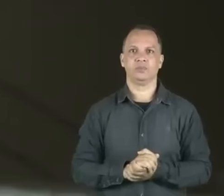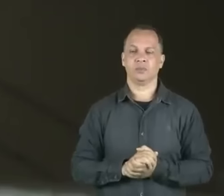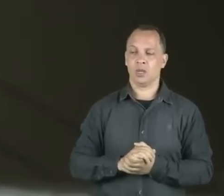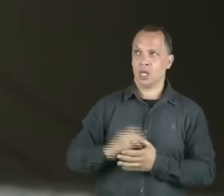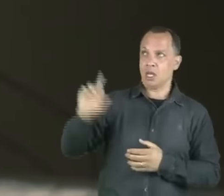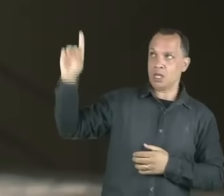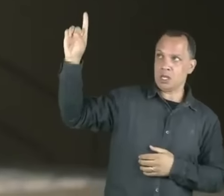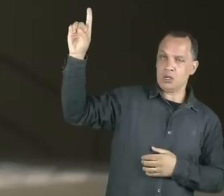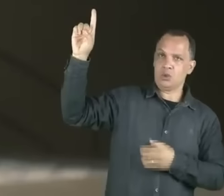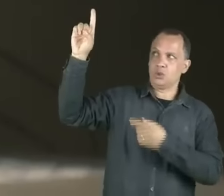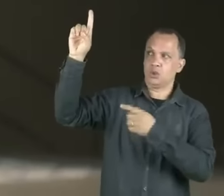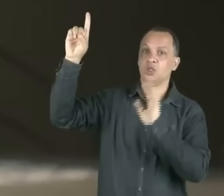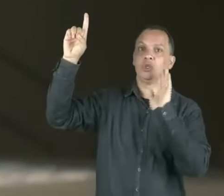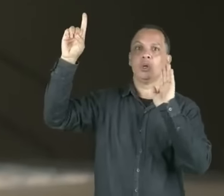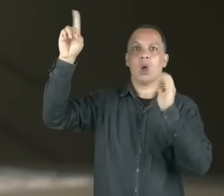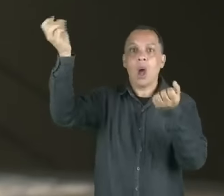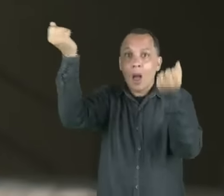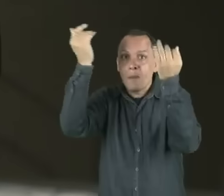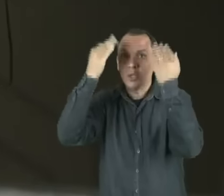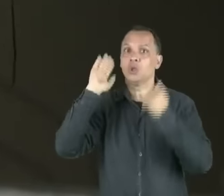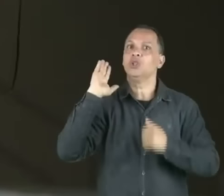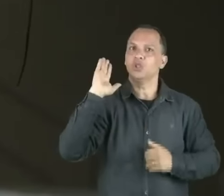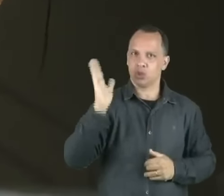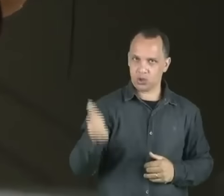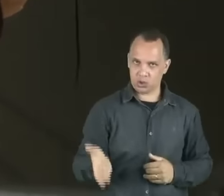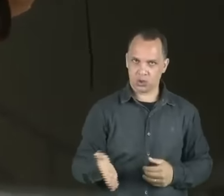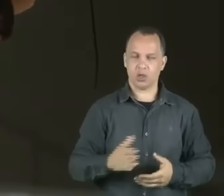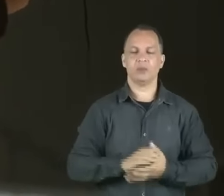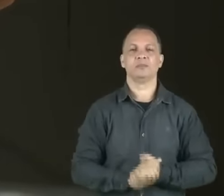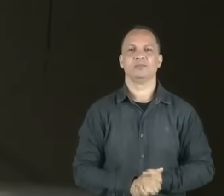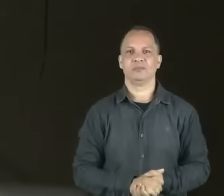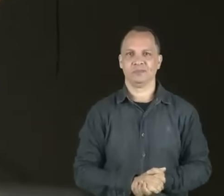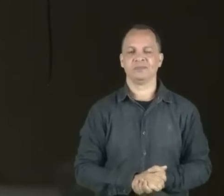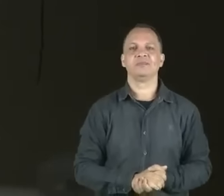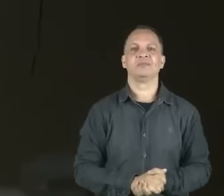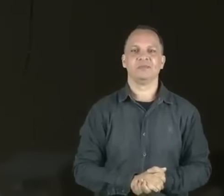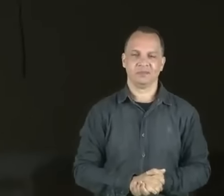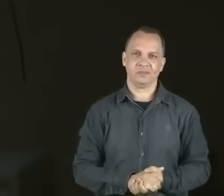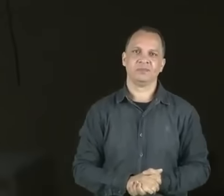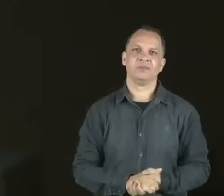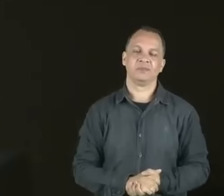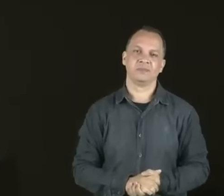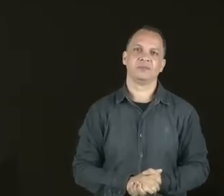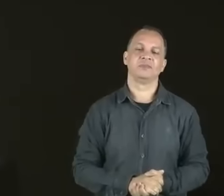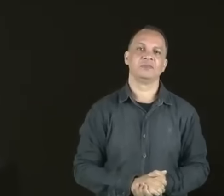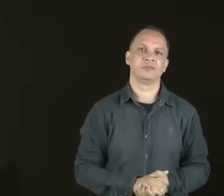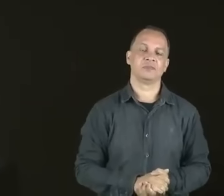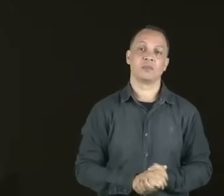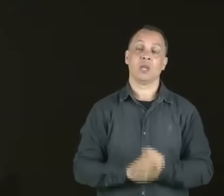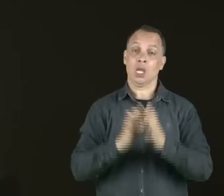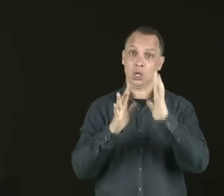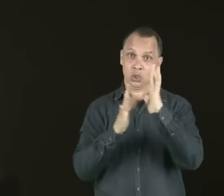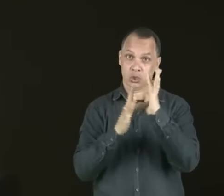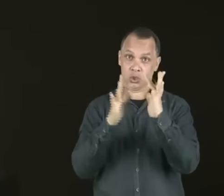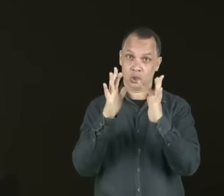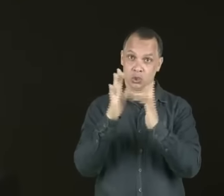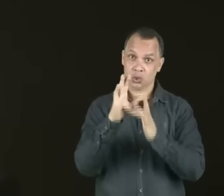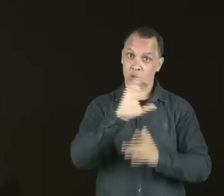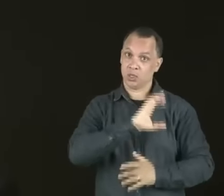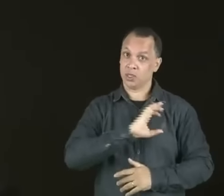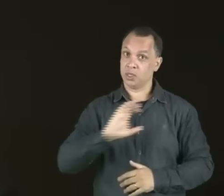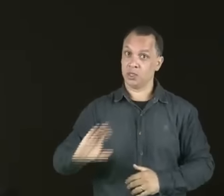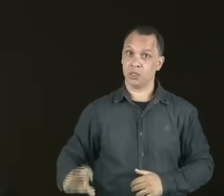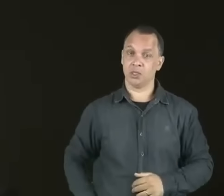Deus já nos abençoou Capítulo 1 Versículo 3 ele diz que Jesus Cristo é